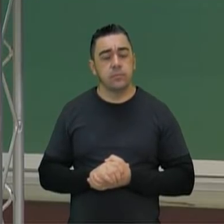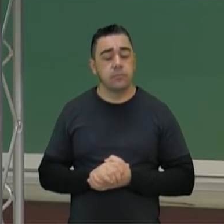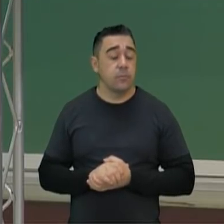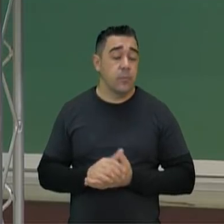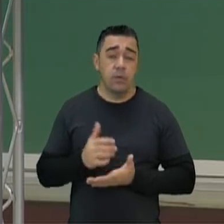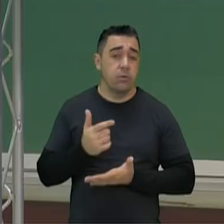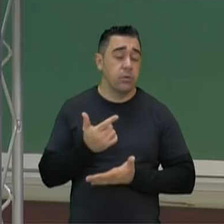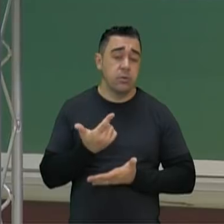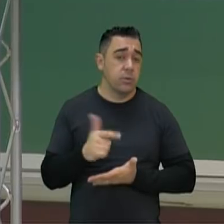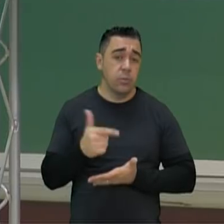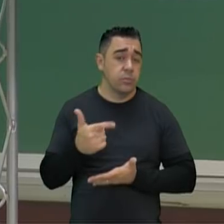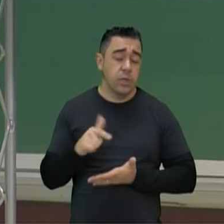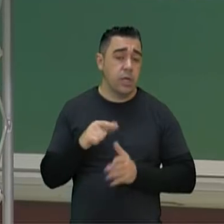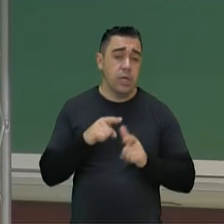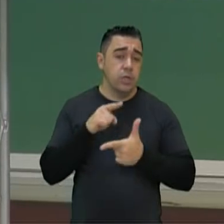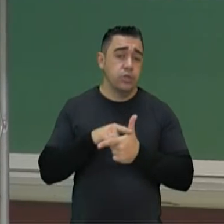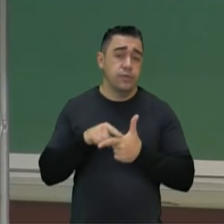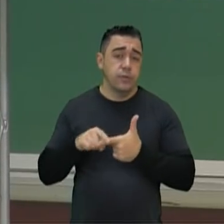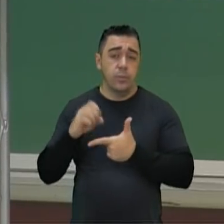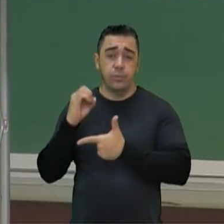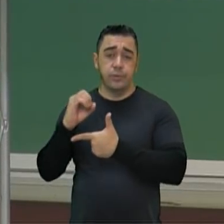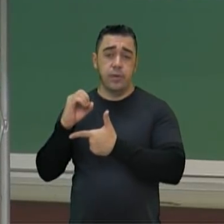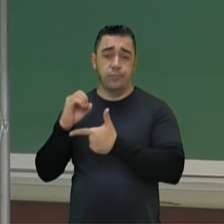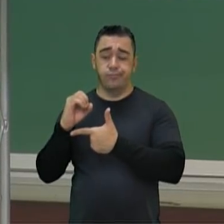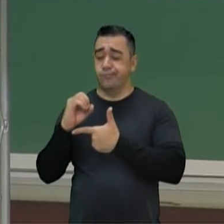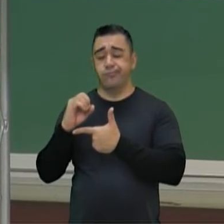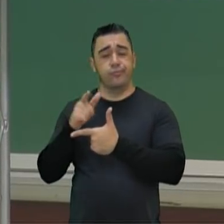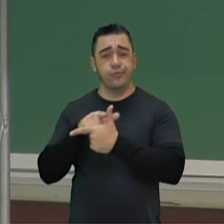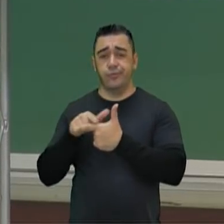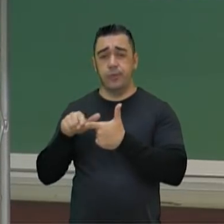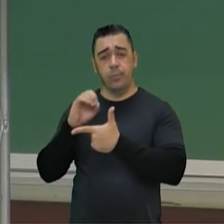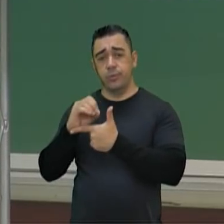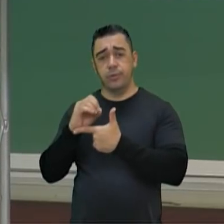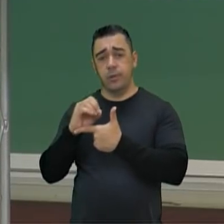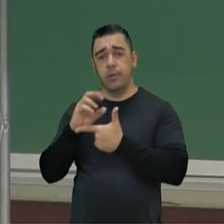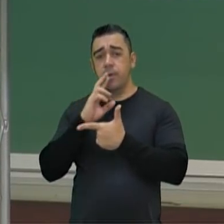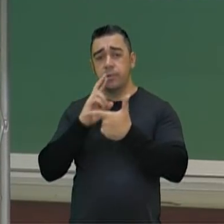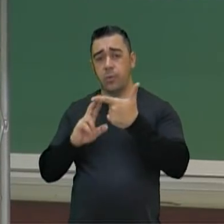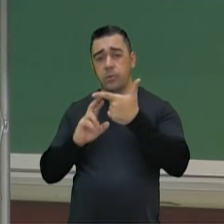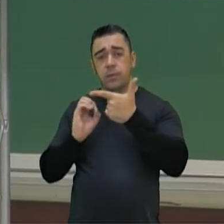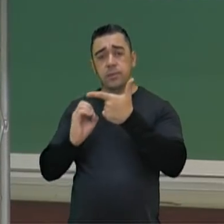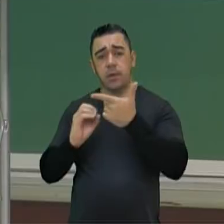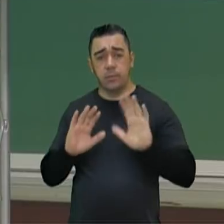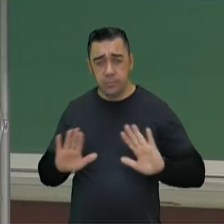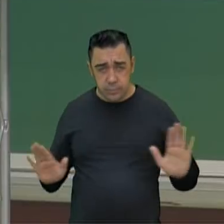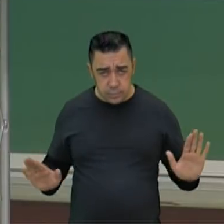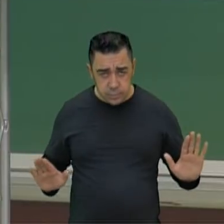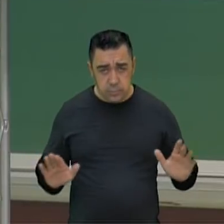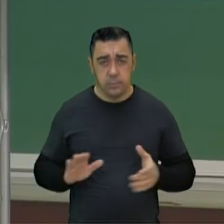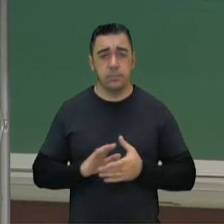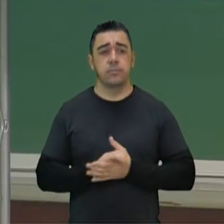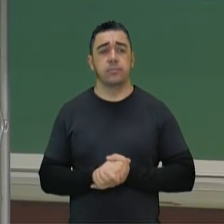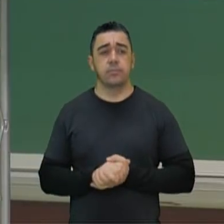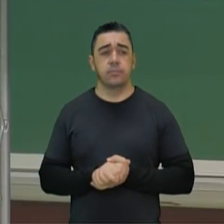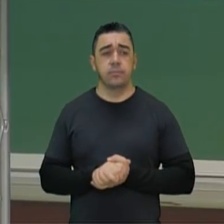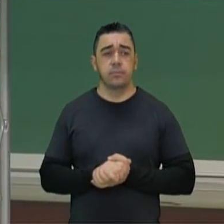Não existe uma divisão por zero. Se for fazer uma divisão, o valor é zero.